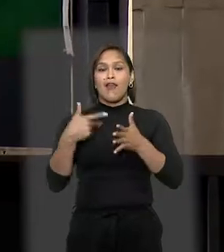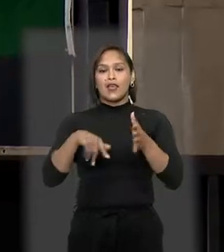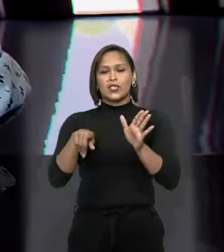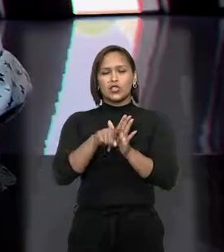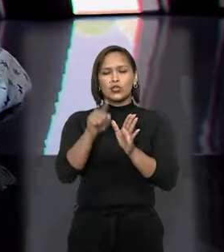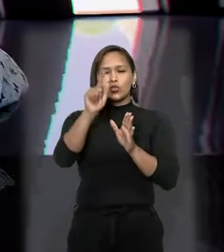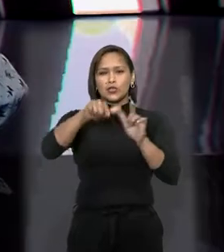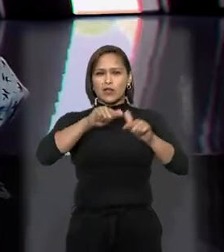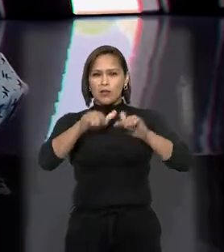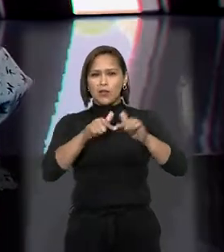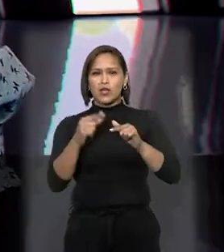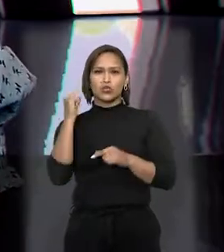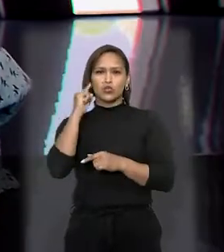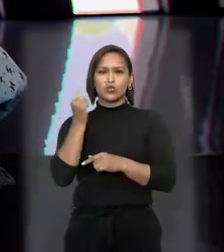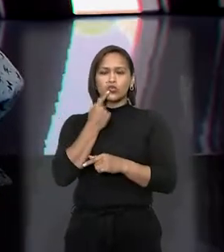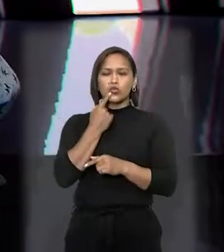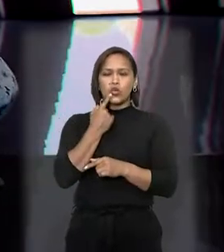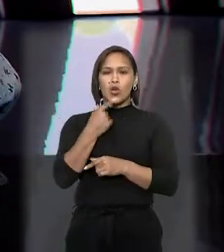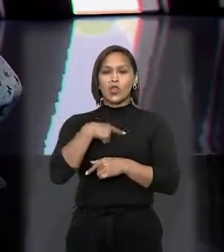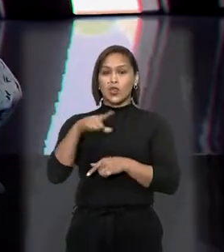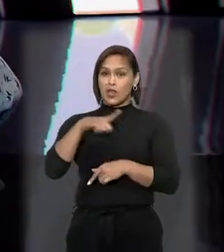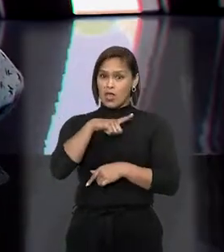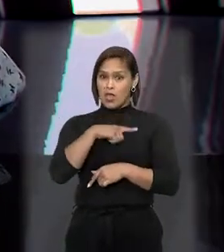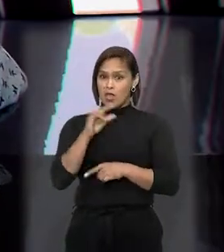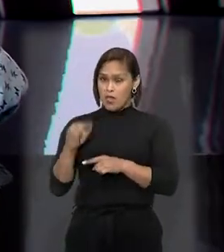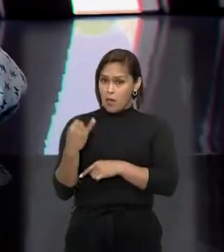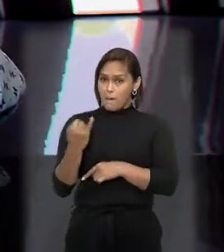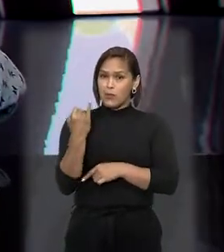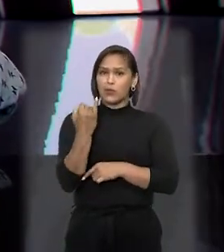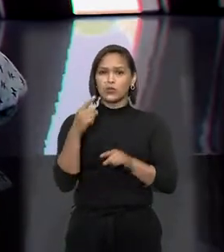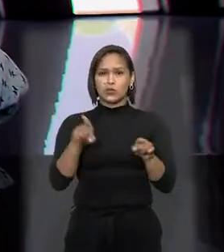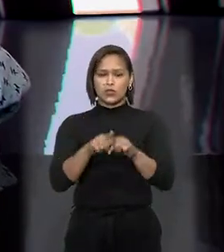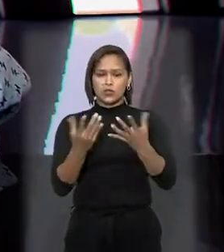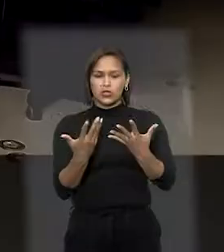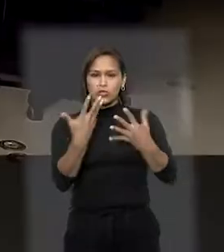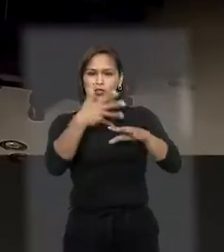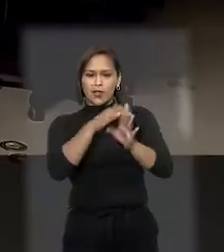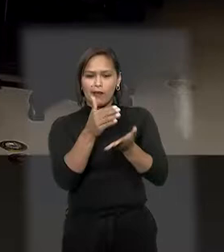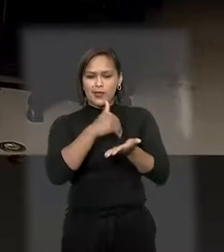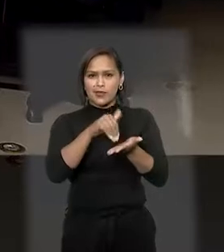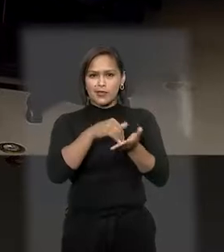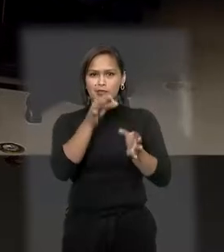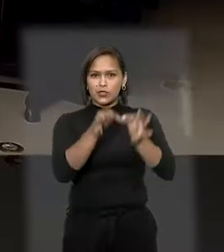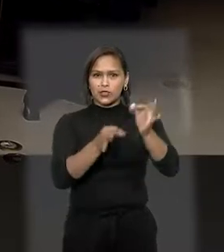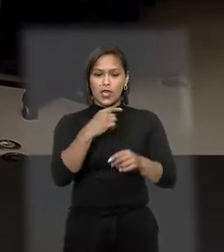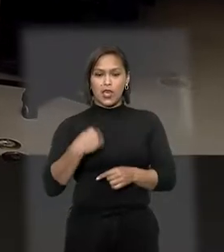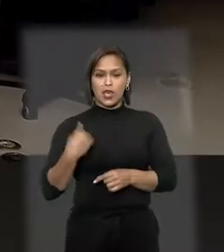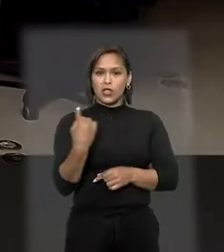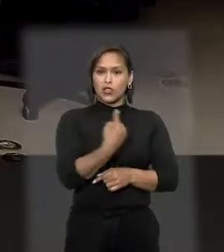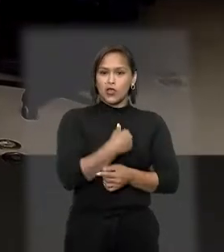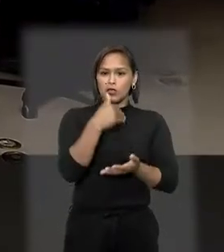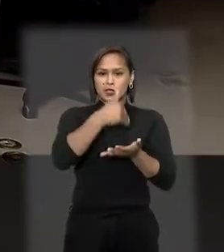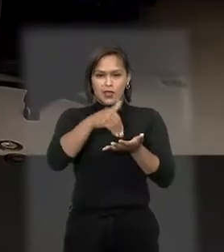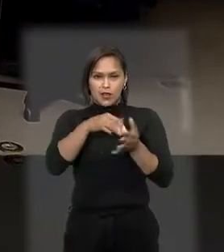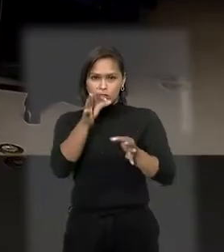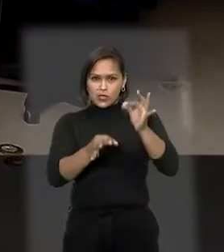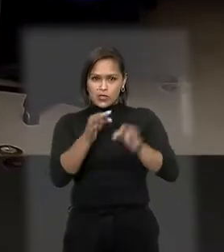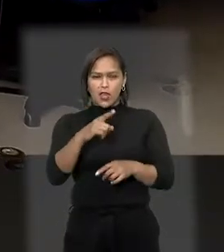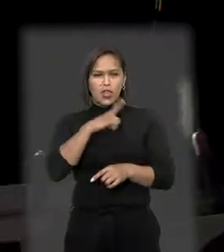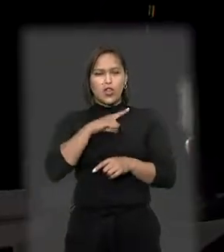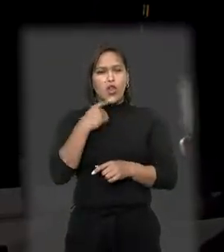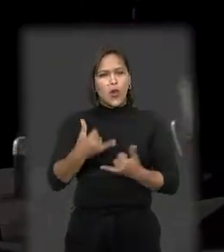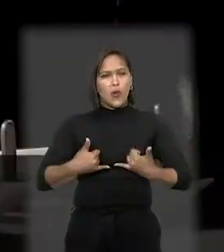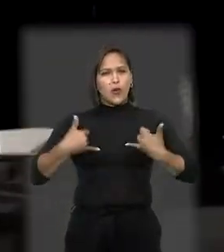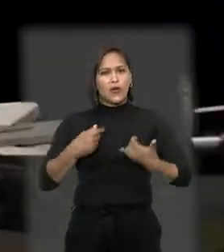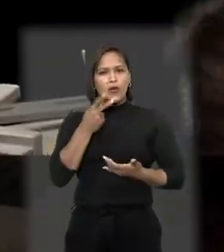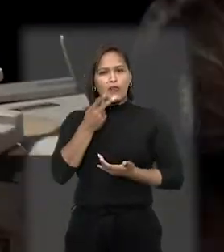A sessão que os colaboradores surdos trabalham e prestam serviço é uma sessão que está dentro da Secretaria Judiciária. E nós, né, como Secretaria Judiciária,